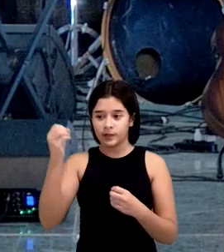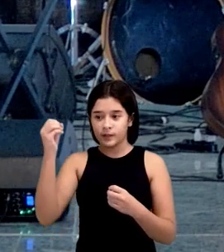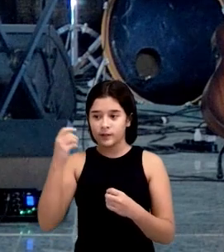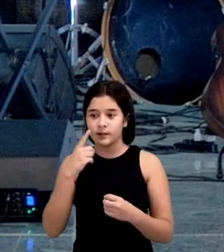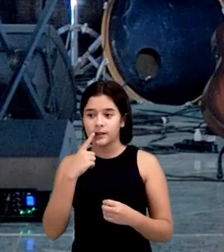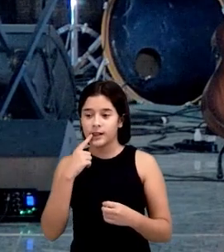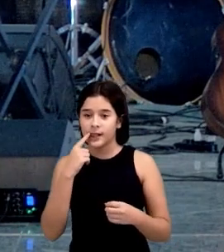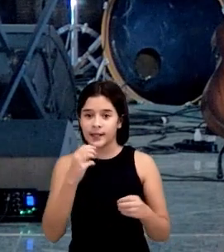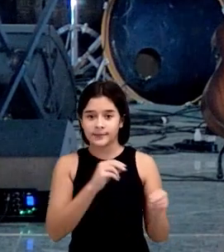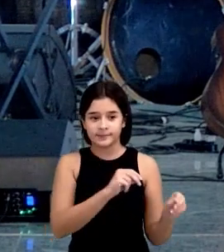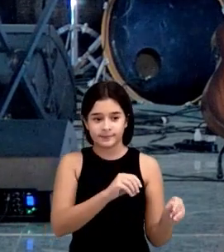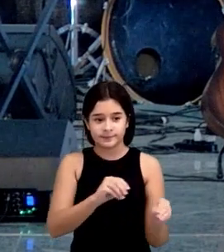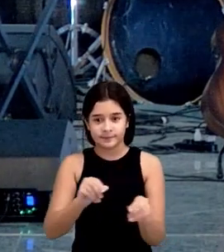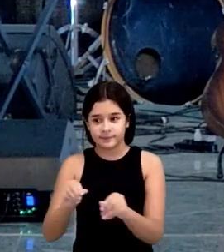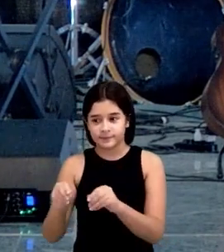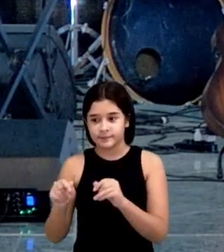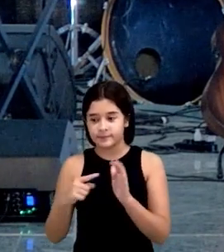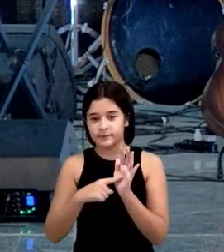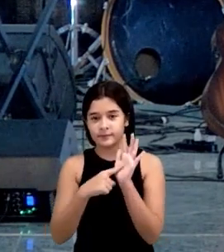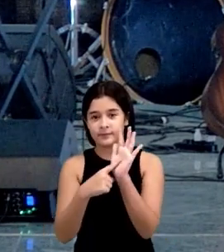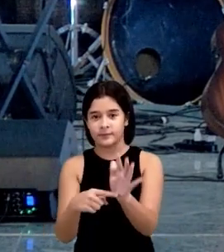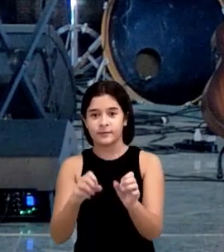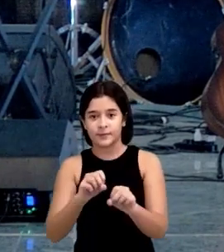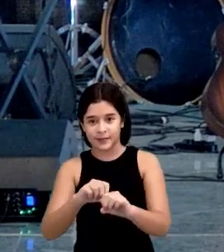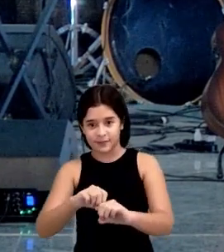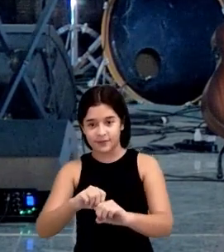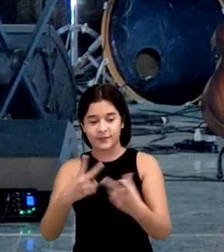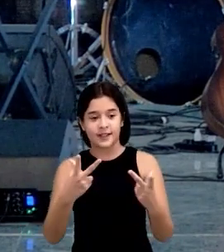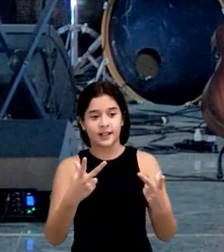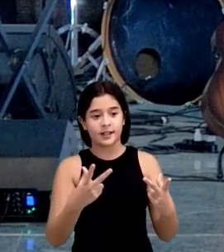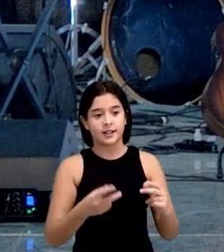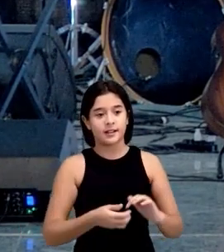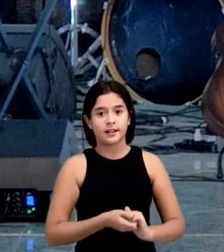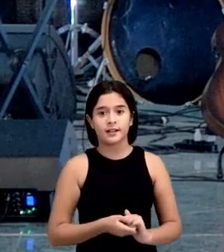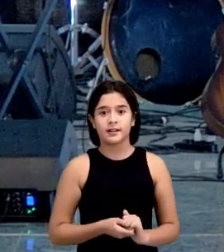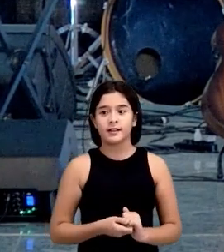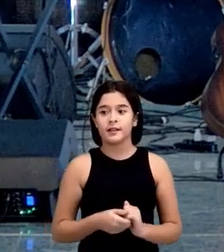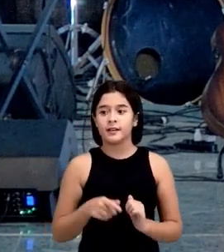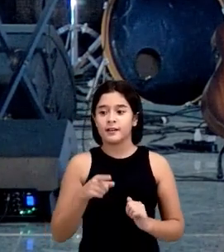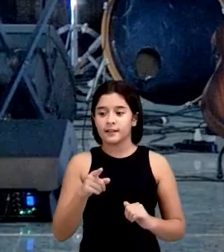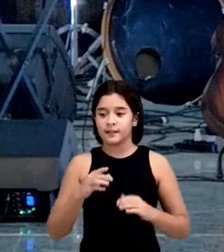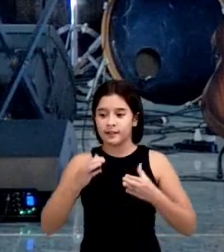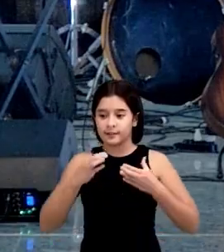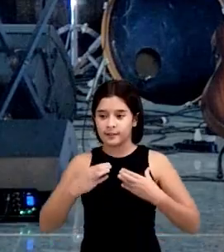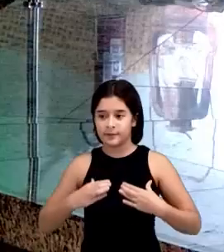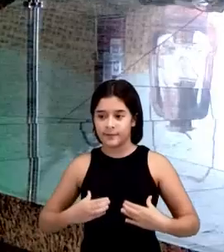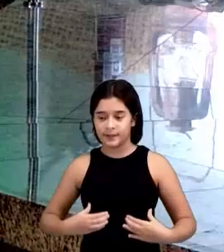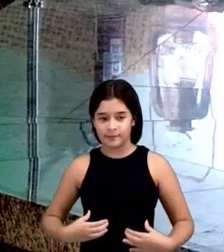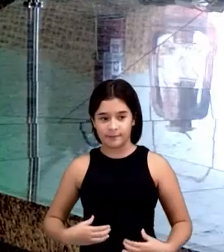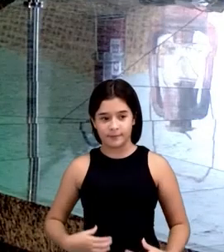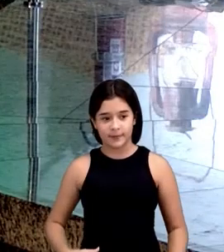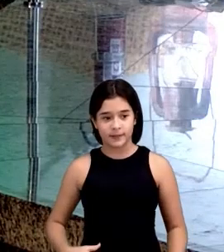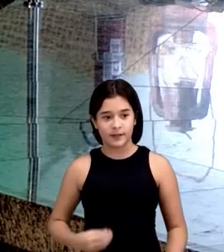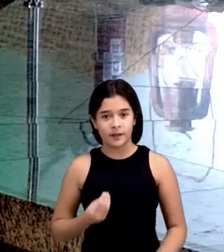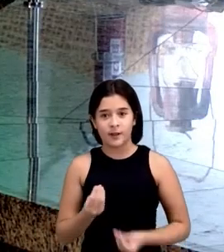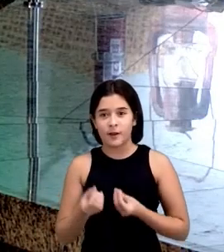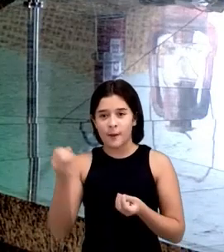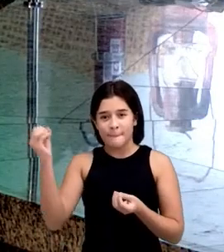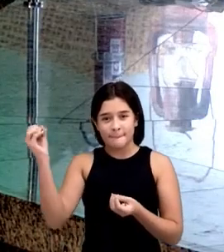E esse comportamento, ele funciona como uma grande luz, que tira as pessoas da